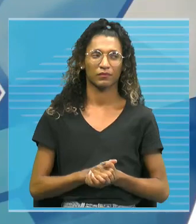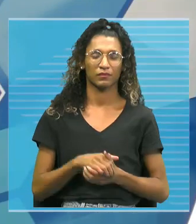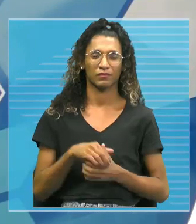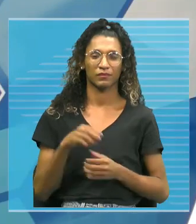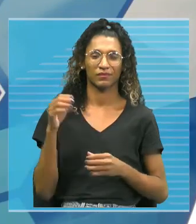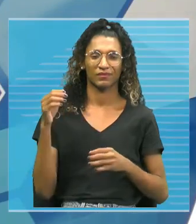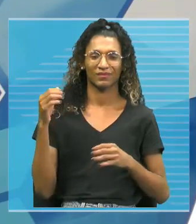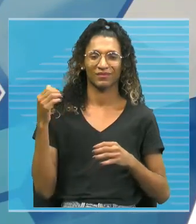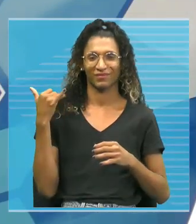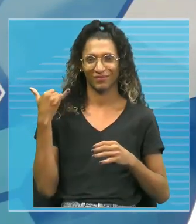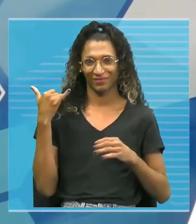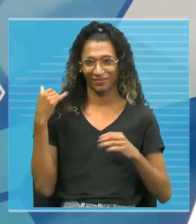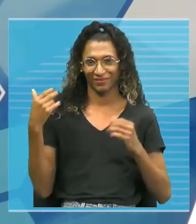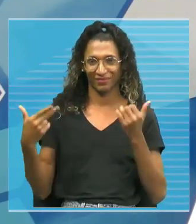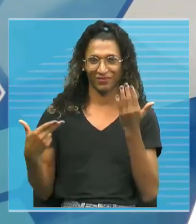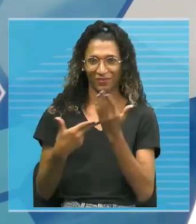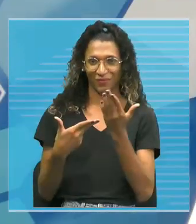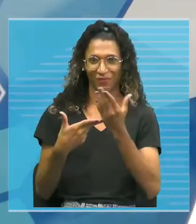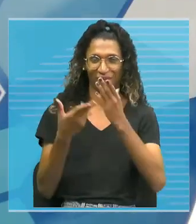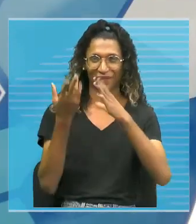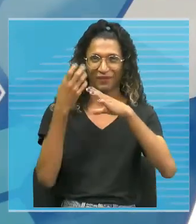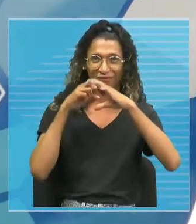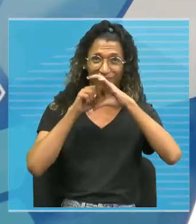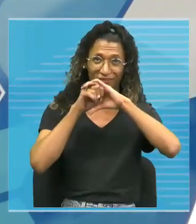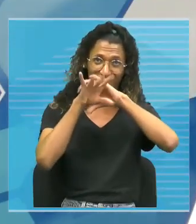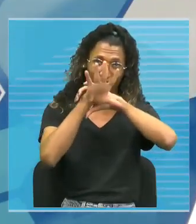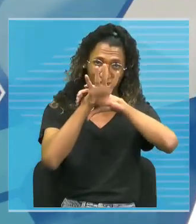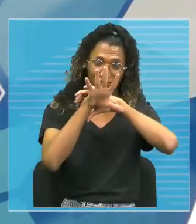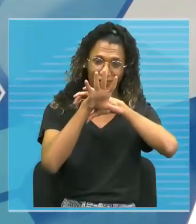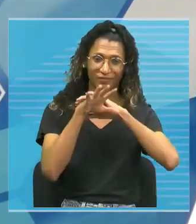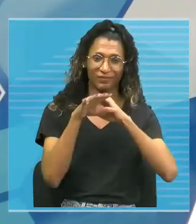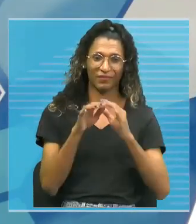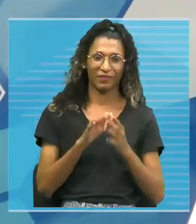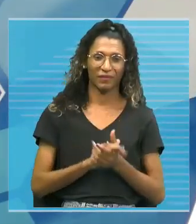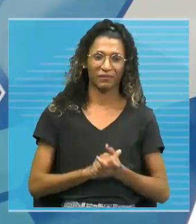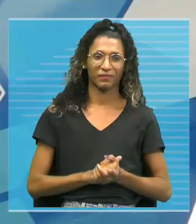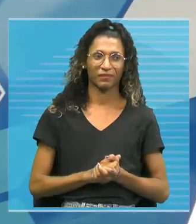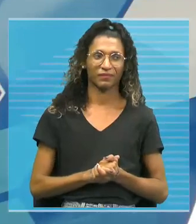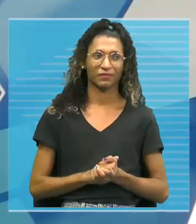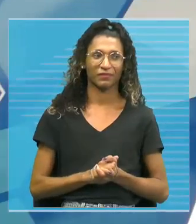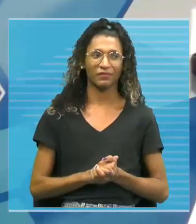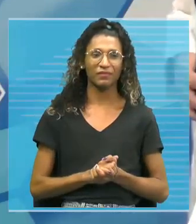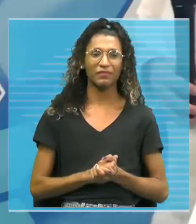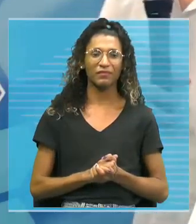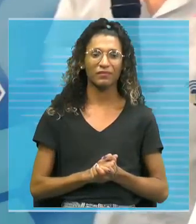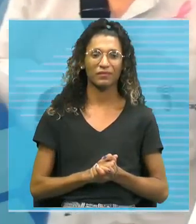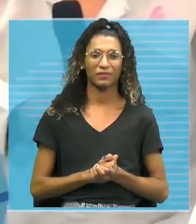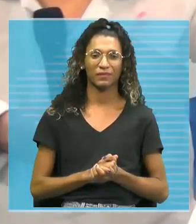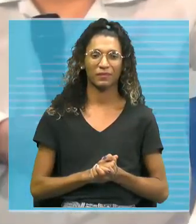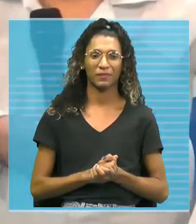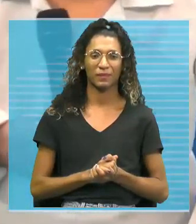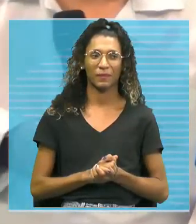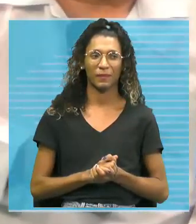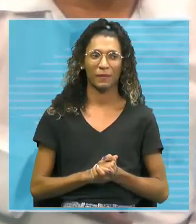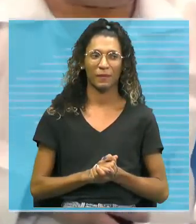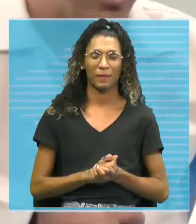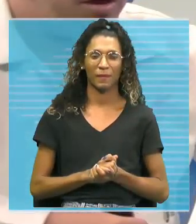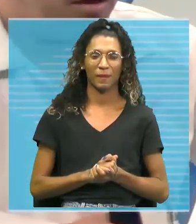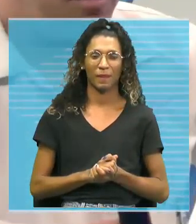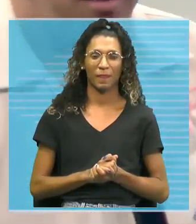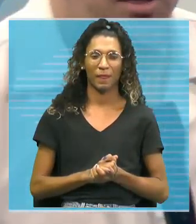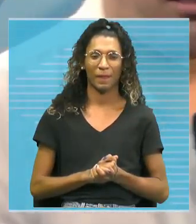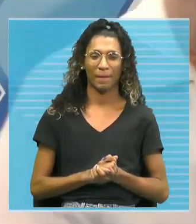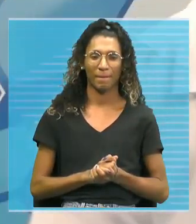conversa, né? Tá ali ouvindo a conversa. Eu vou, pode deixar, Jorginho. Deixa do jeito que tá aí,